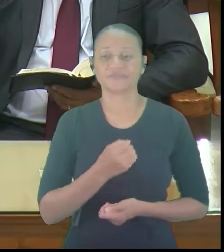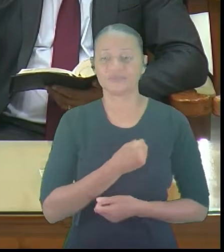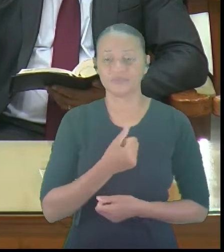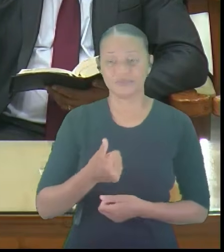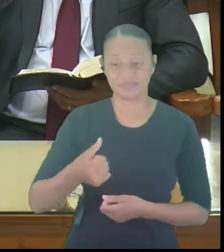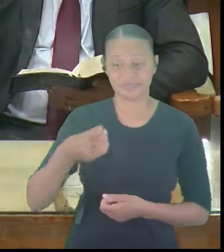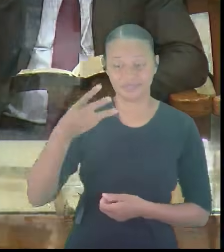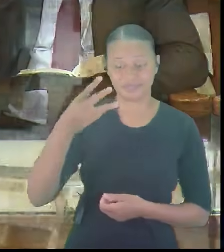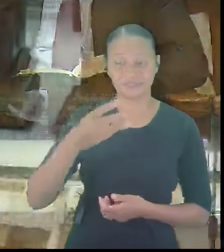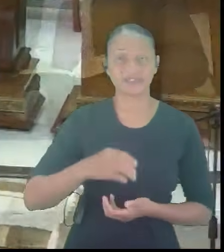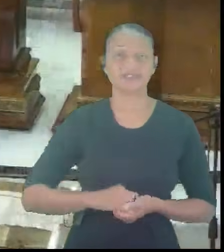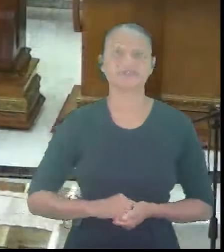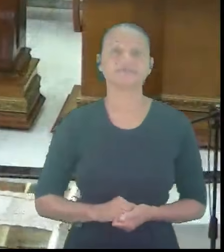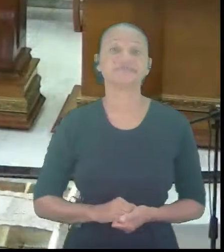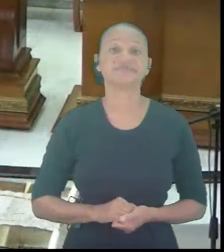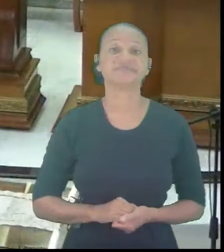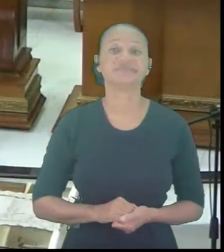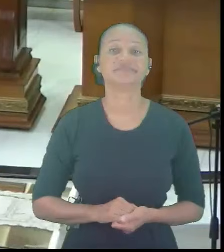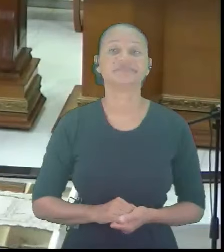13.